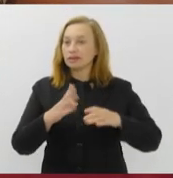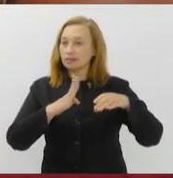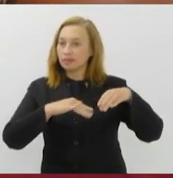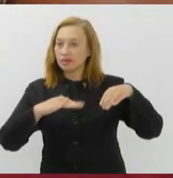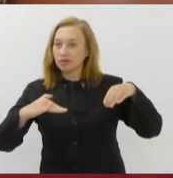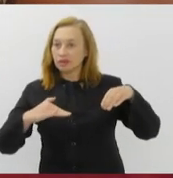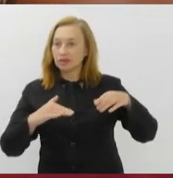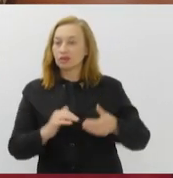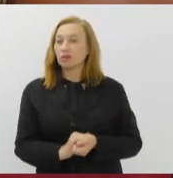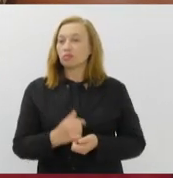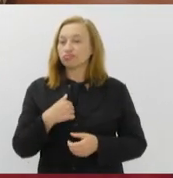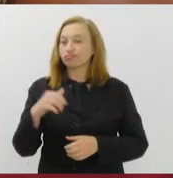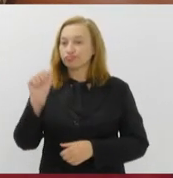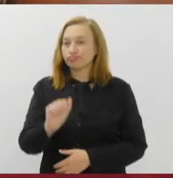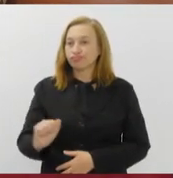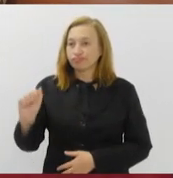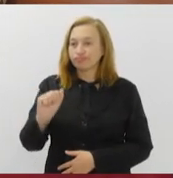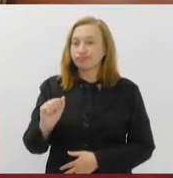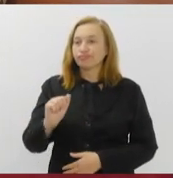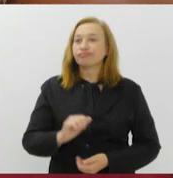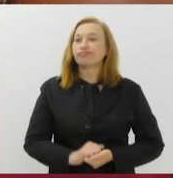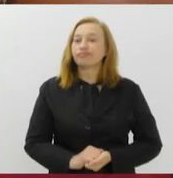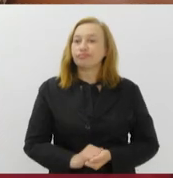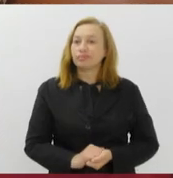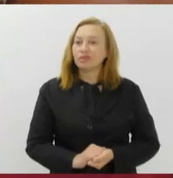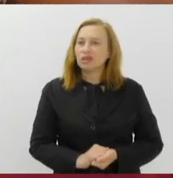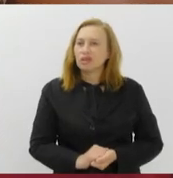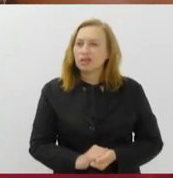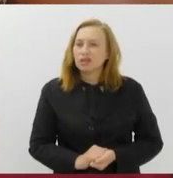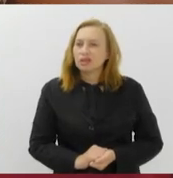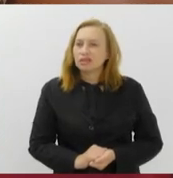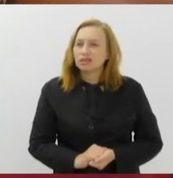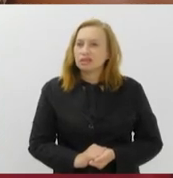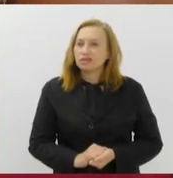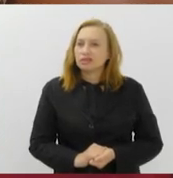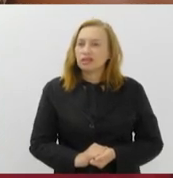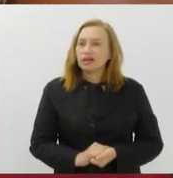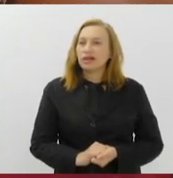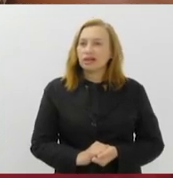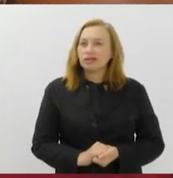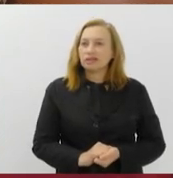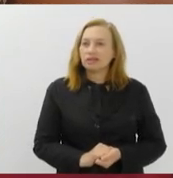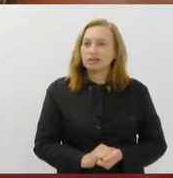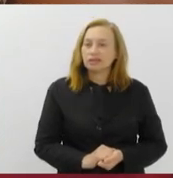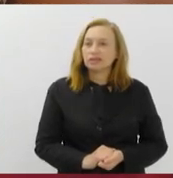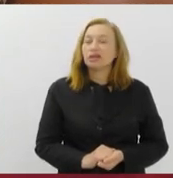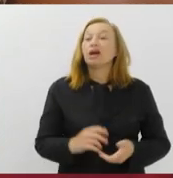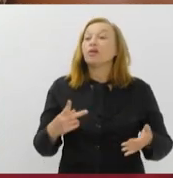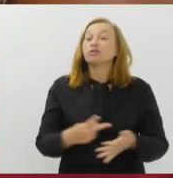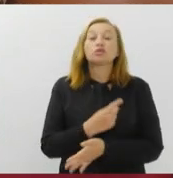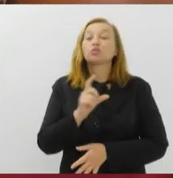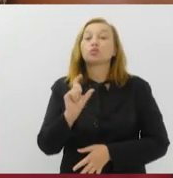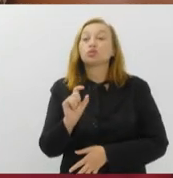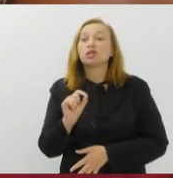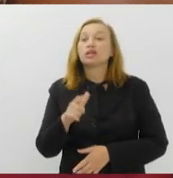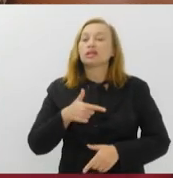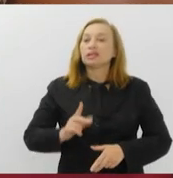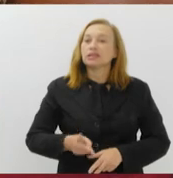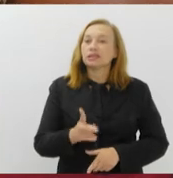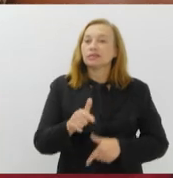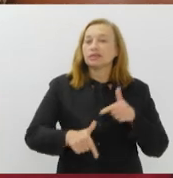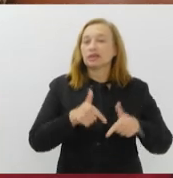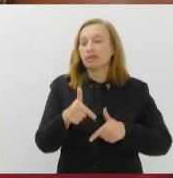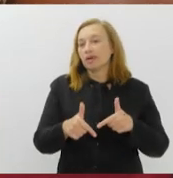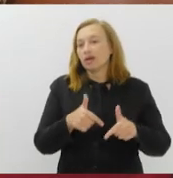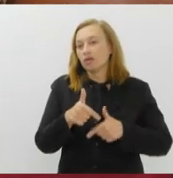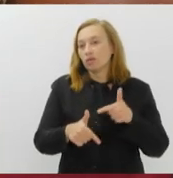Eu estou numa associação que a gente, entre elas, está agora, fez 4 anos. E o que que acontece? A gente sempre trabalhou no Deus dará. Por